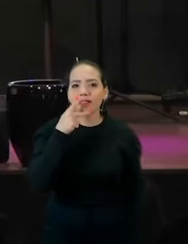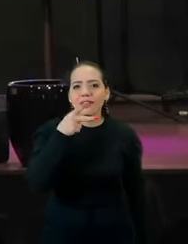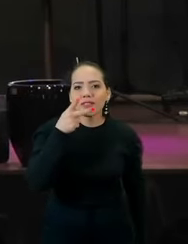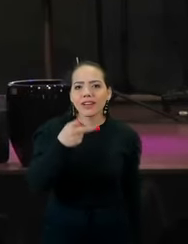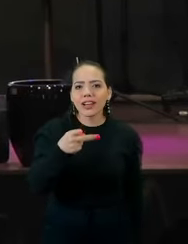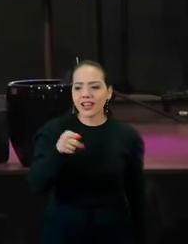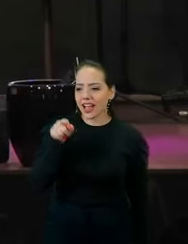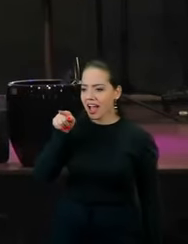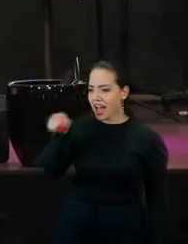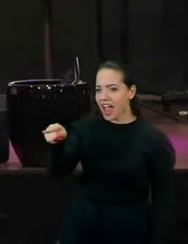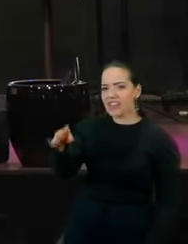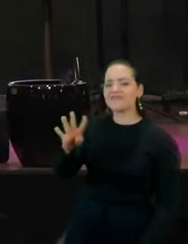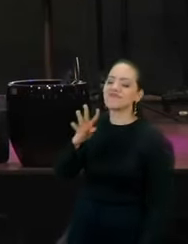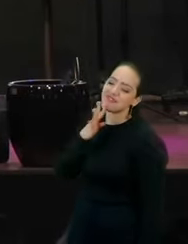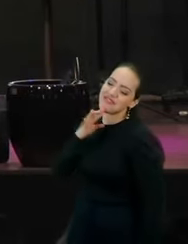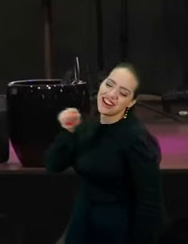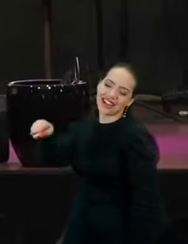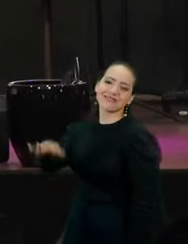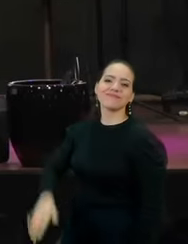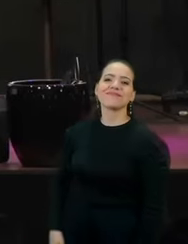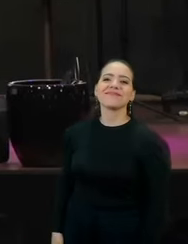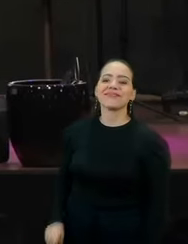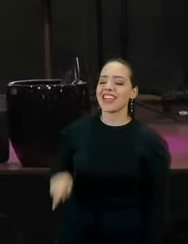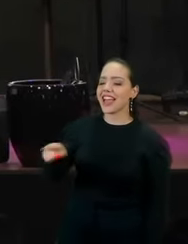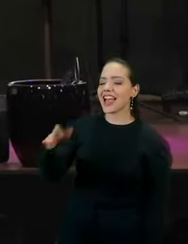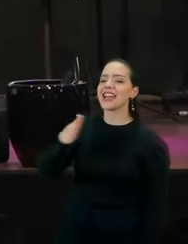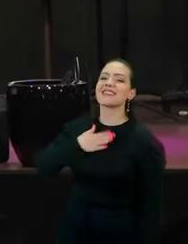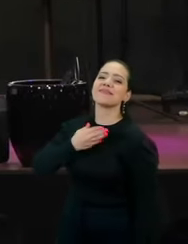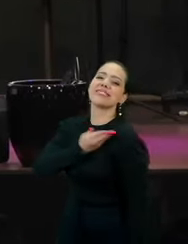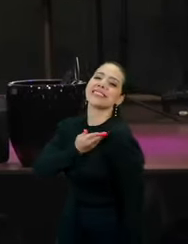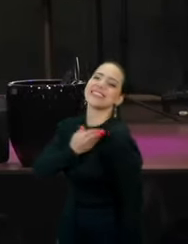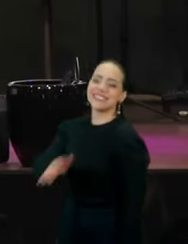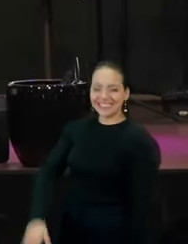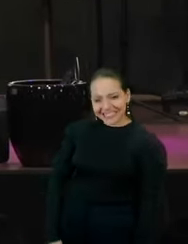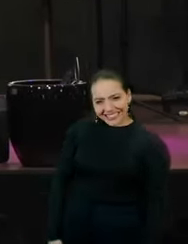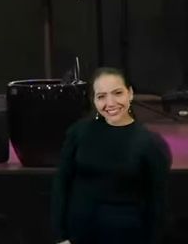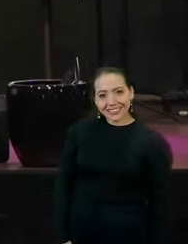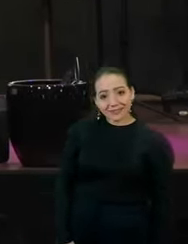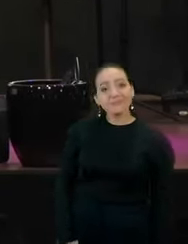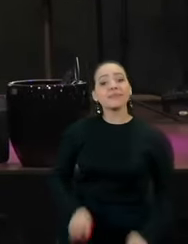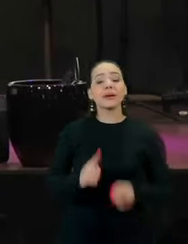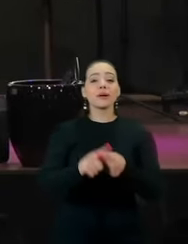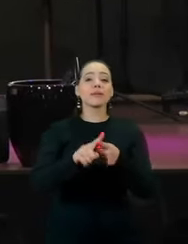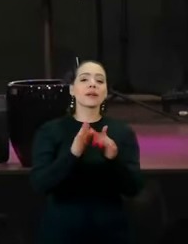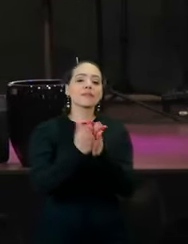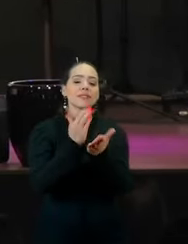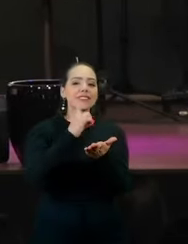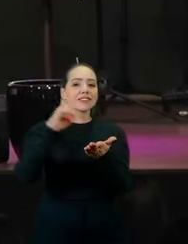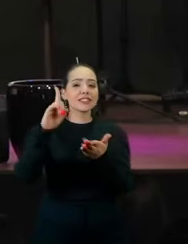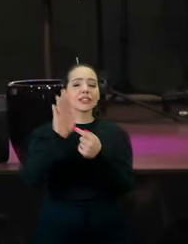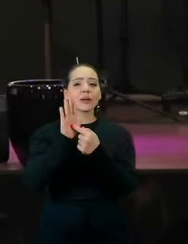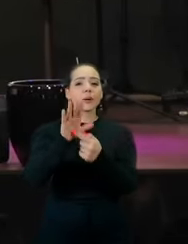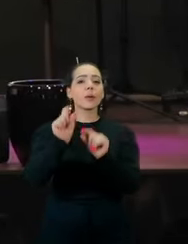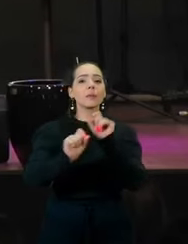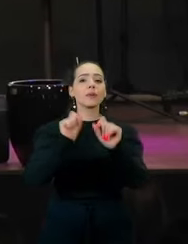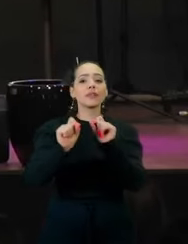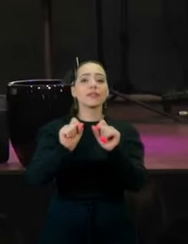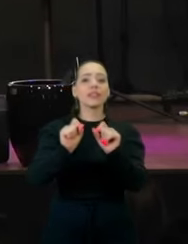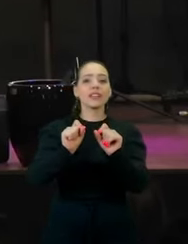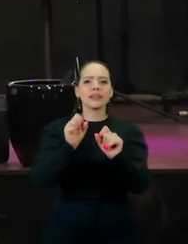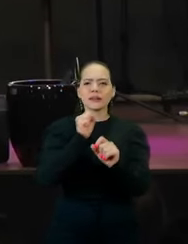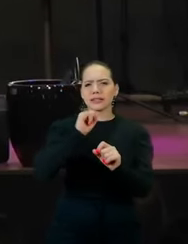esconder de Deus. Davi falou, olha, se eu fizer da minha cama no lugar mais alto, até lá o Senhor está. Mas se eu descer ao mais profundo